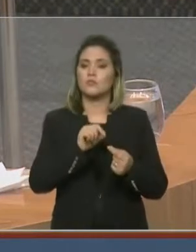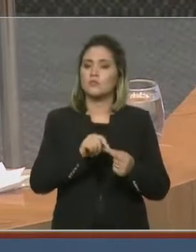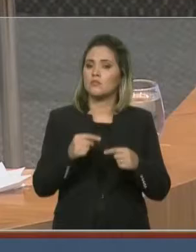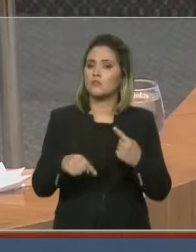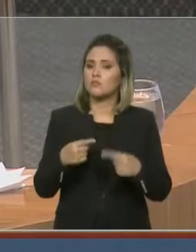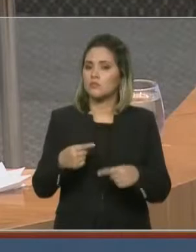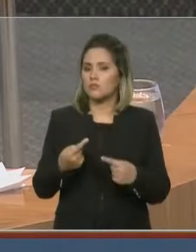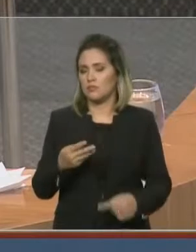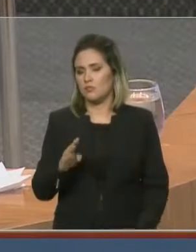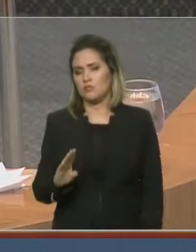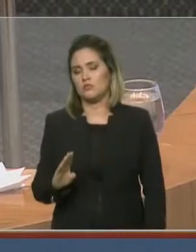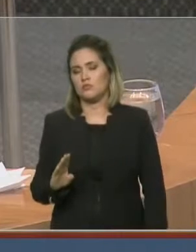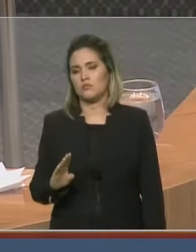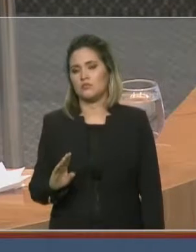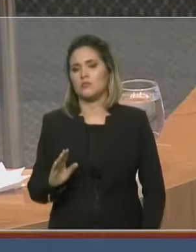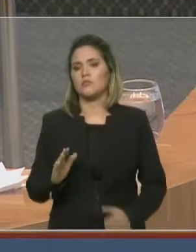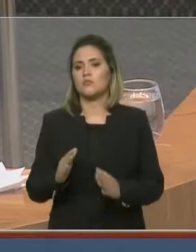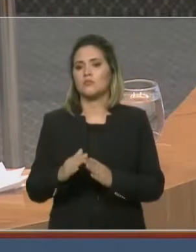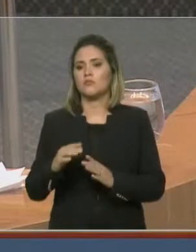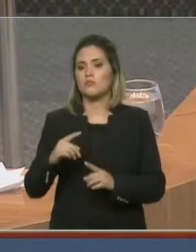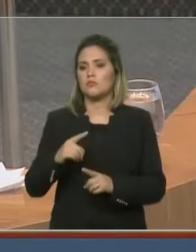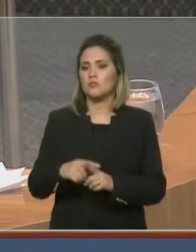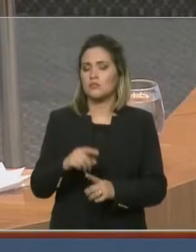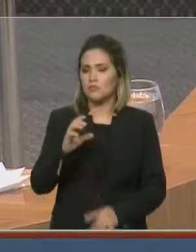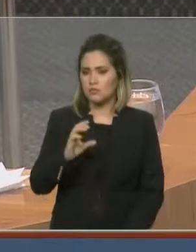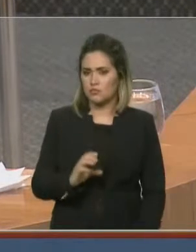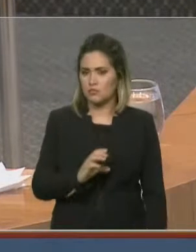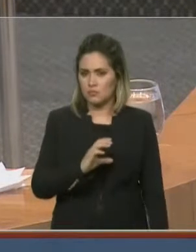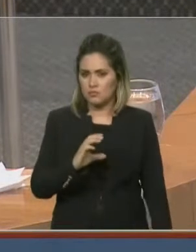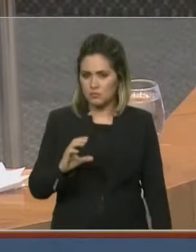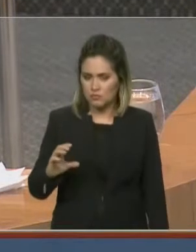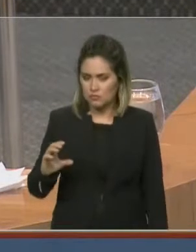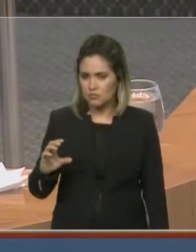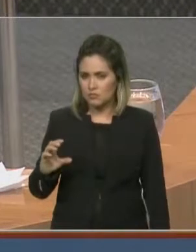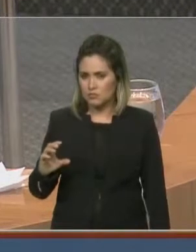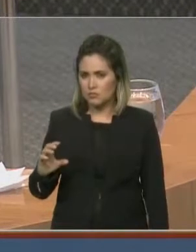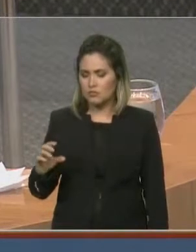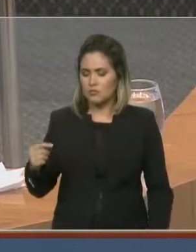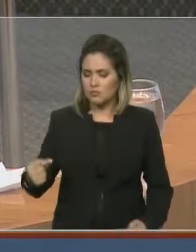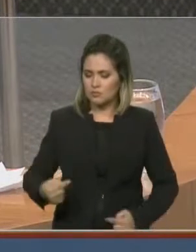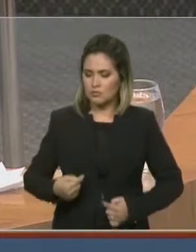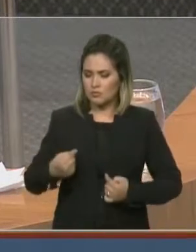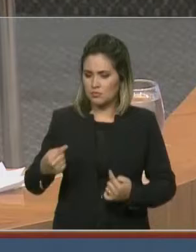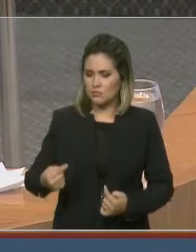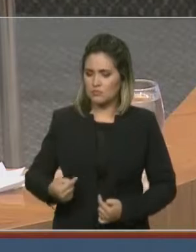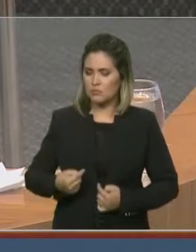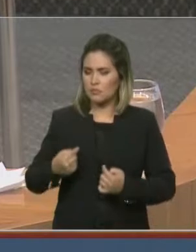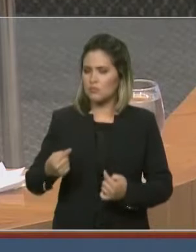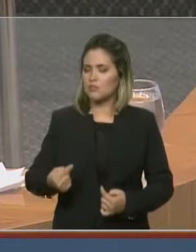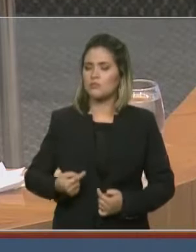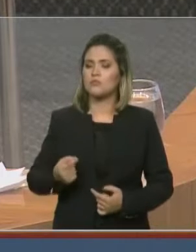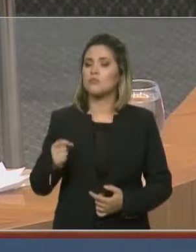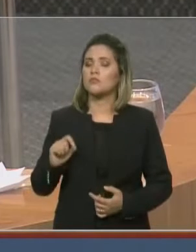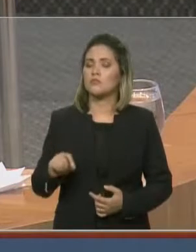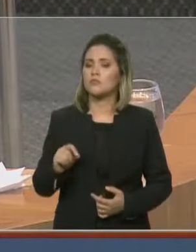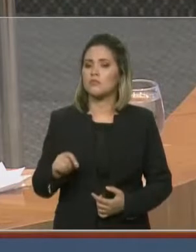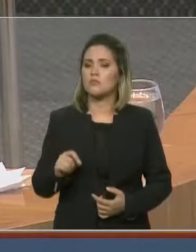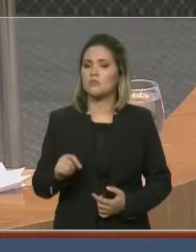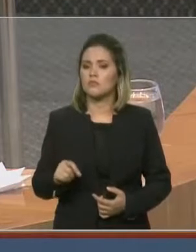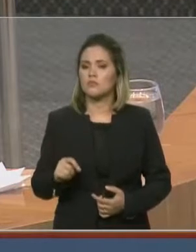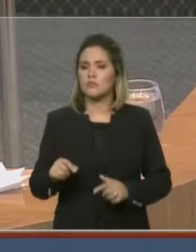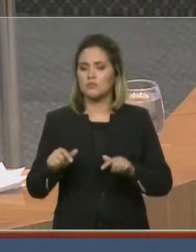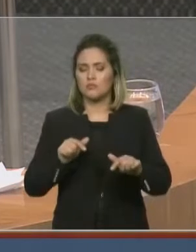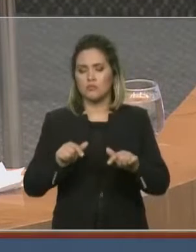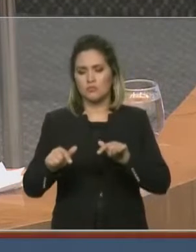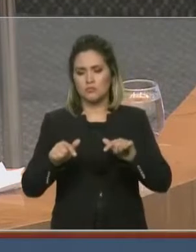também a uma participação mais efetiva, estimulando o uso dos serviços públicos de